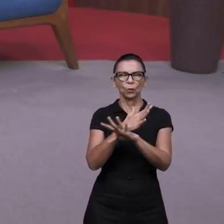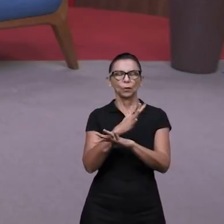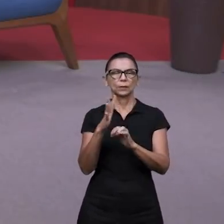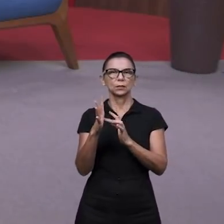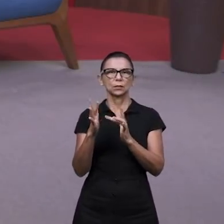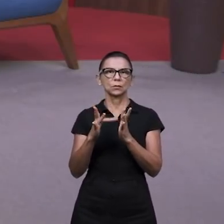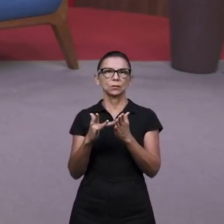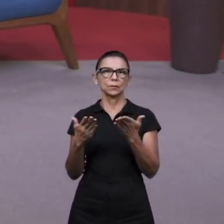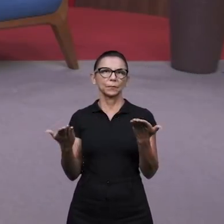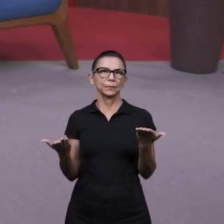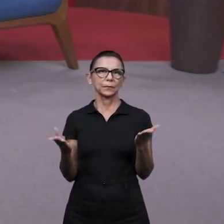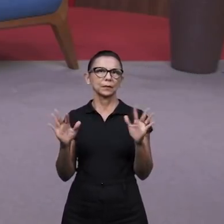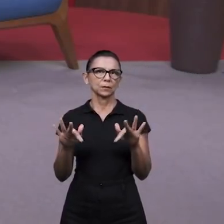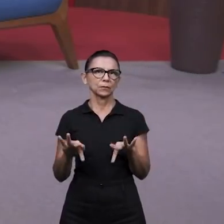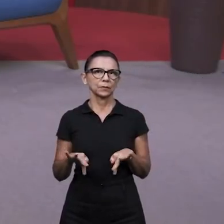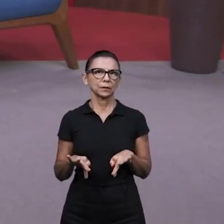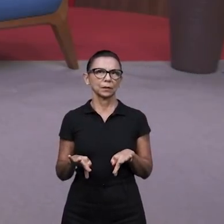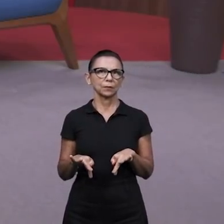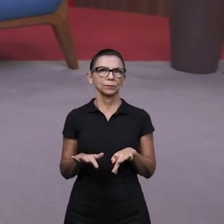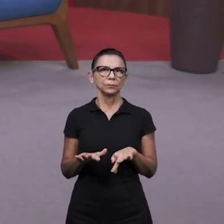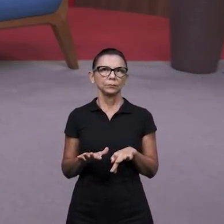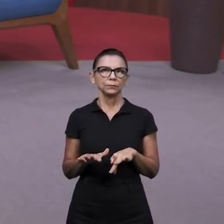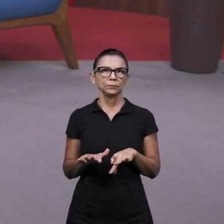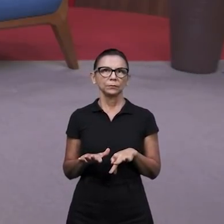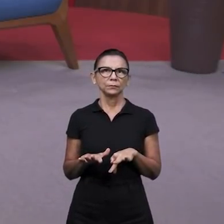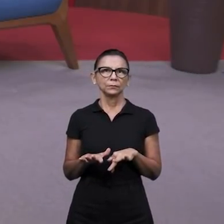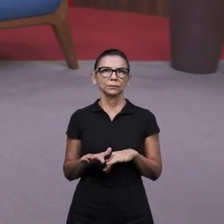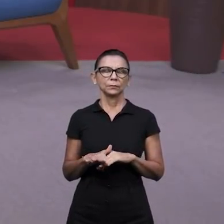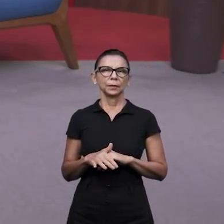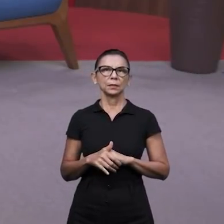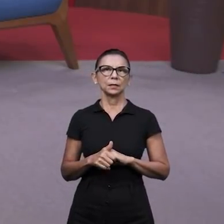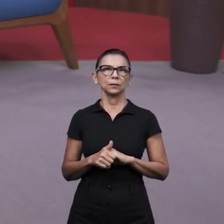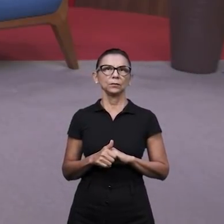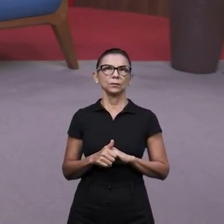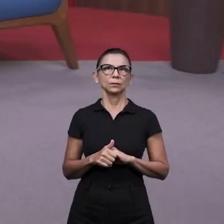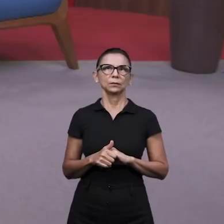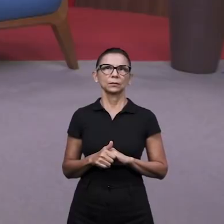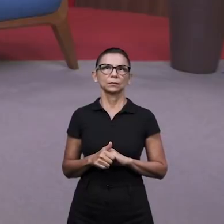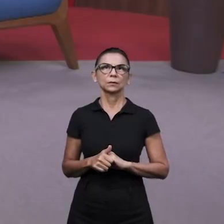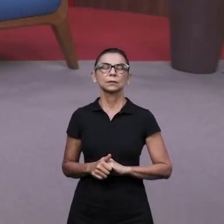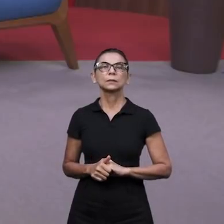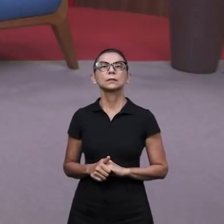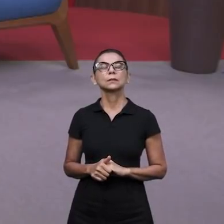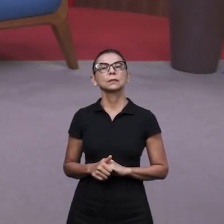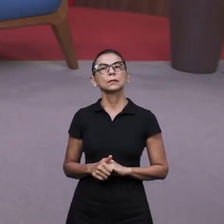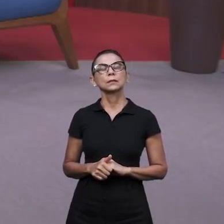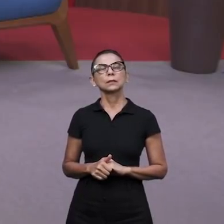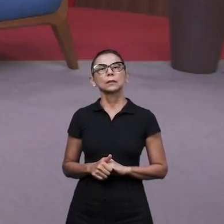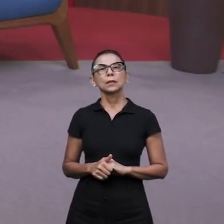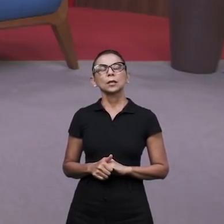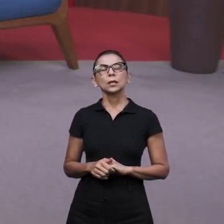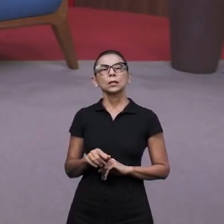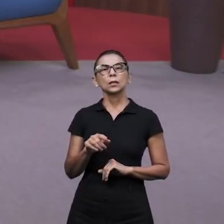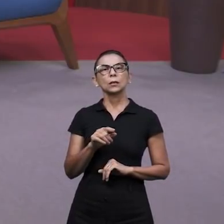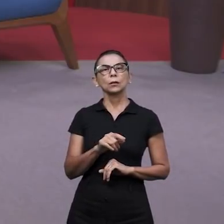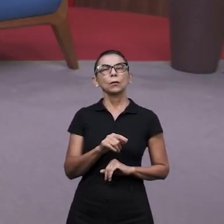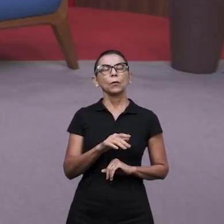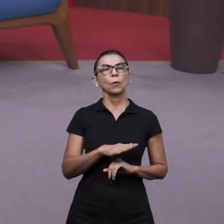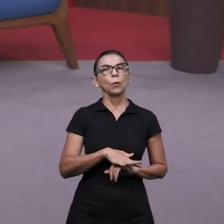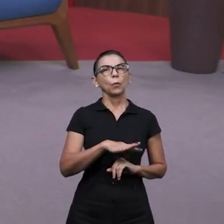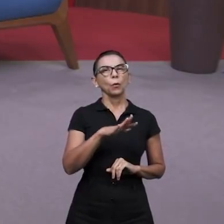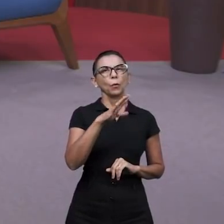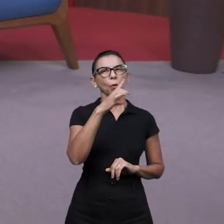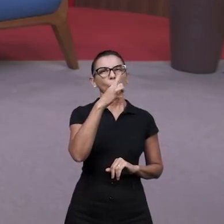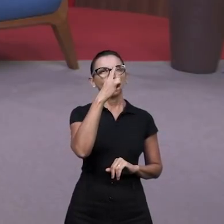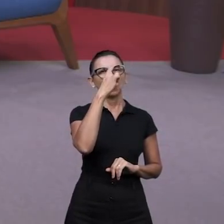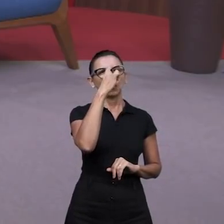ao final, Sérgio também, estamos chegando ao final do quadro, e a gente sempre traz uma palavra para aquela pessoa que nos assiste,